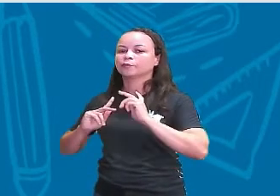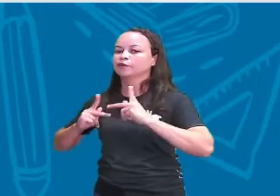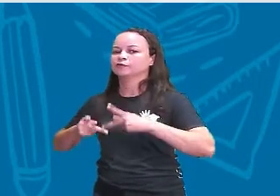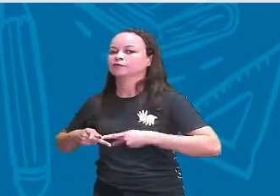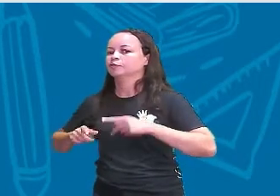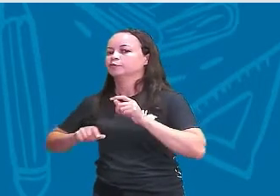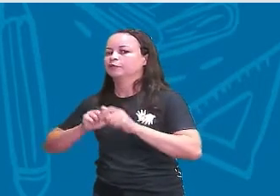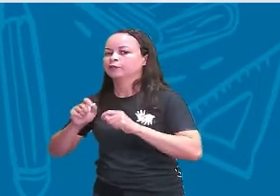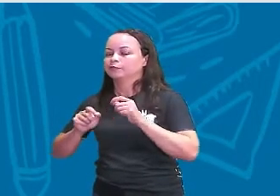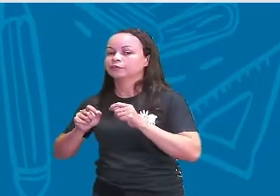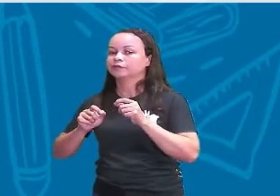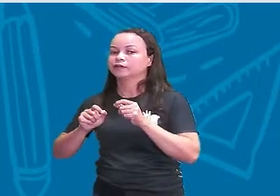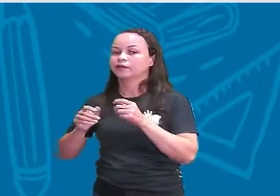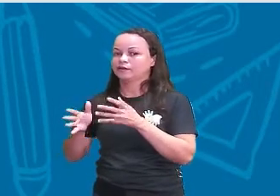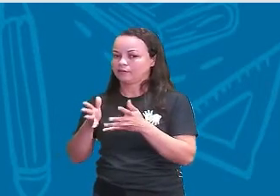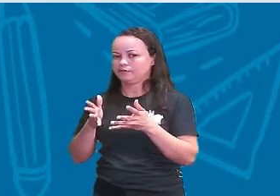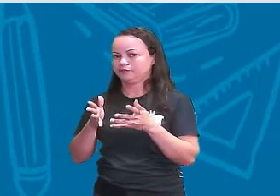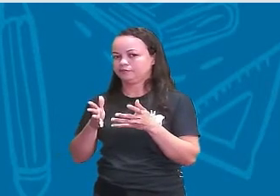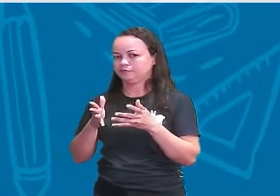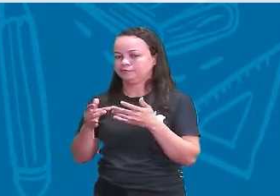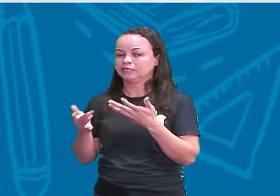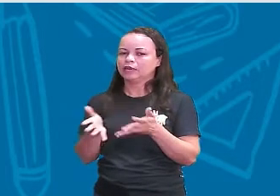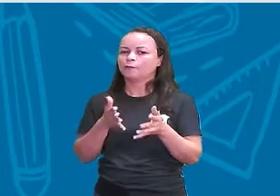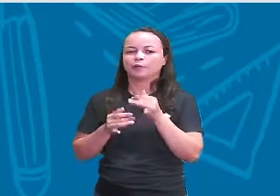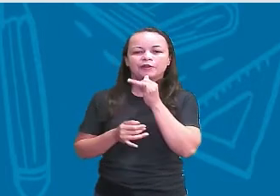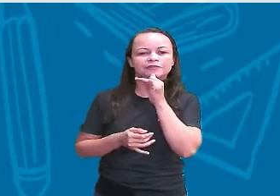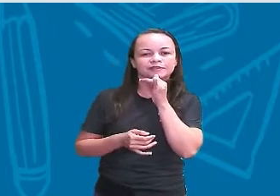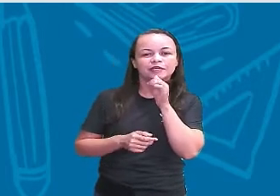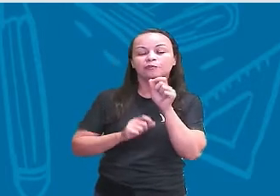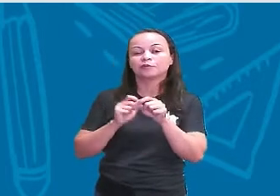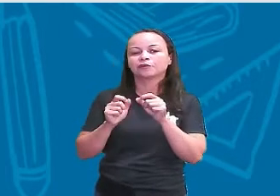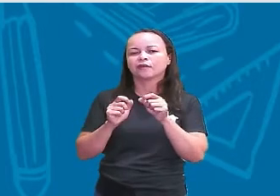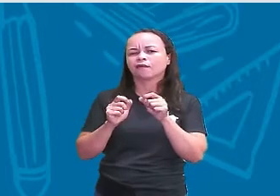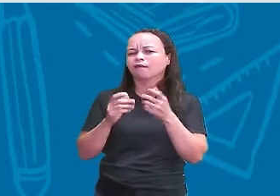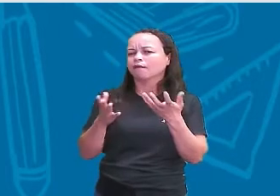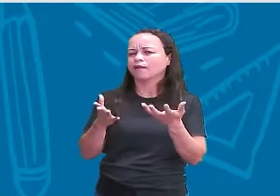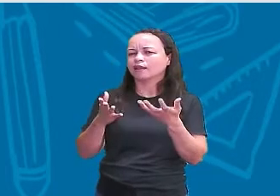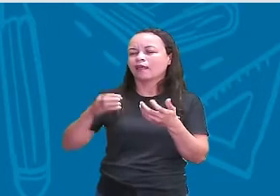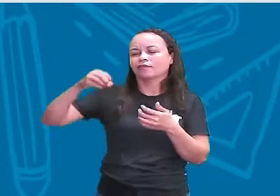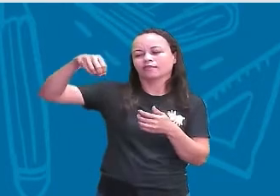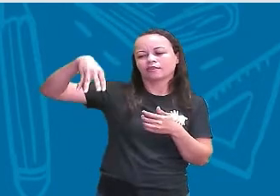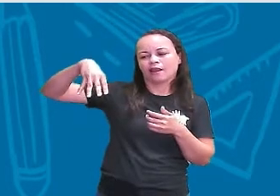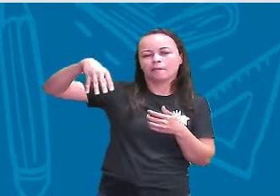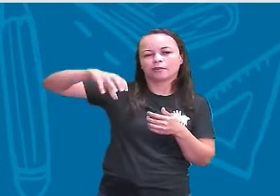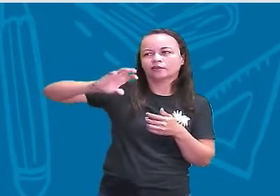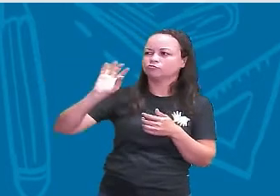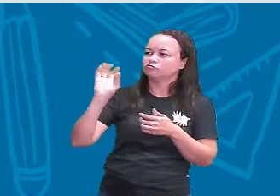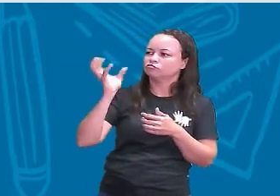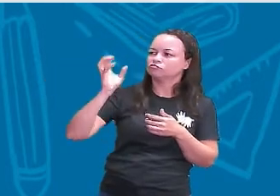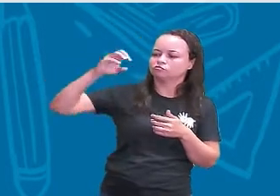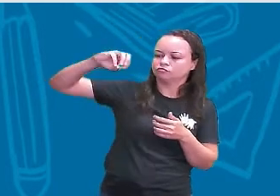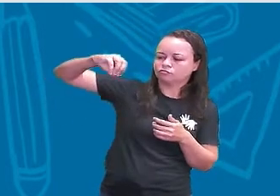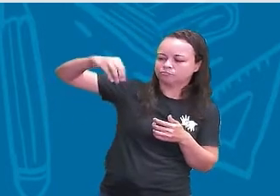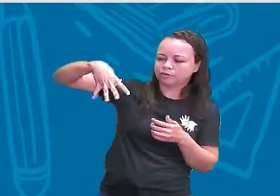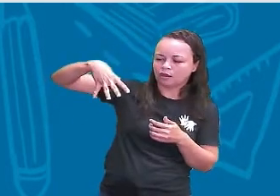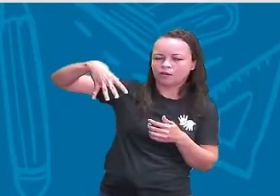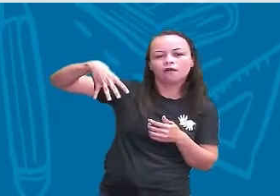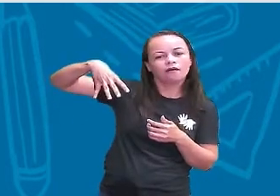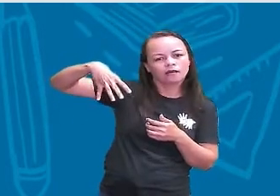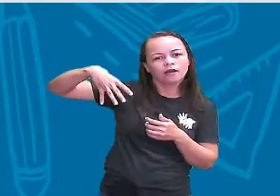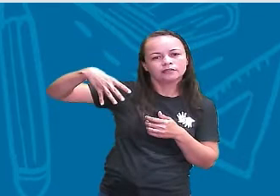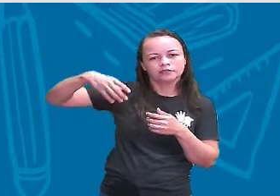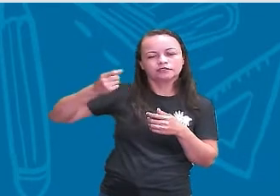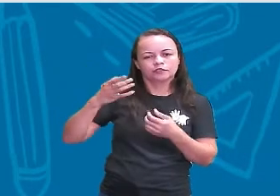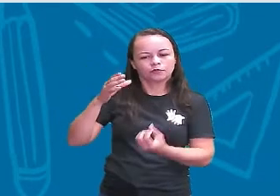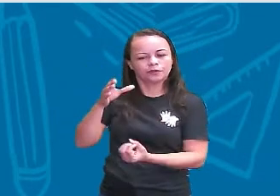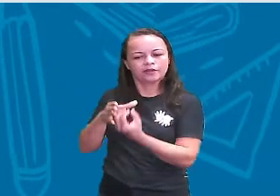são produzidas pelos seres humanos, como, por exemplo, eu falei para vocês das lâmpadas, né? As lâmpadas são objetos que foram